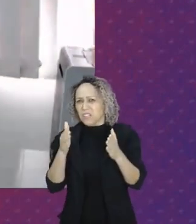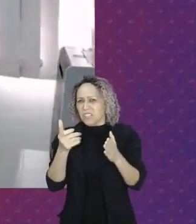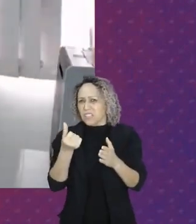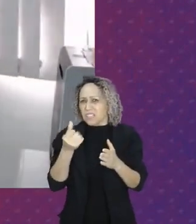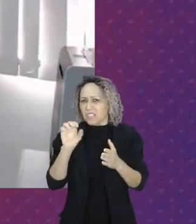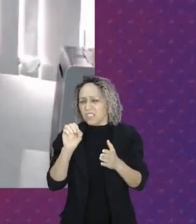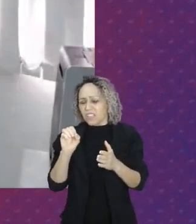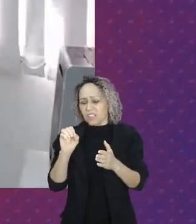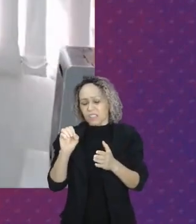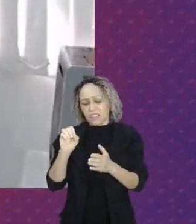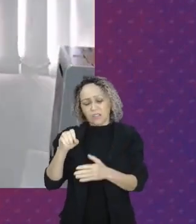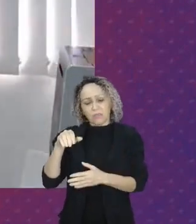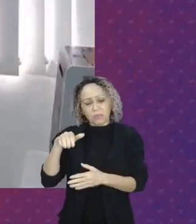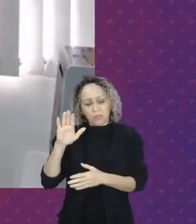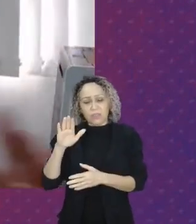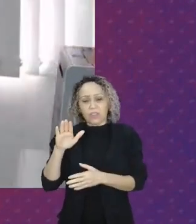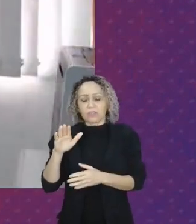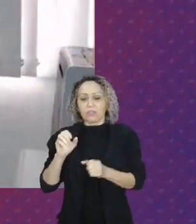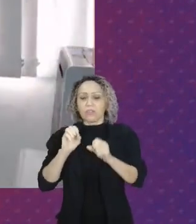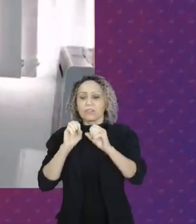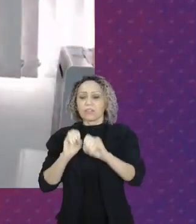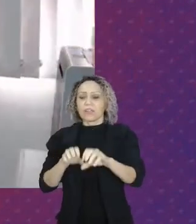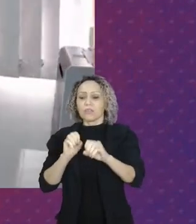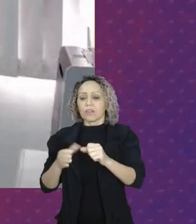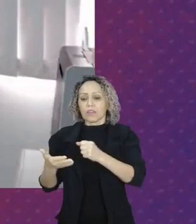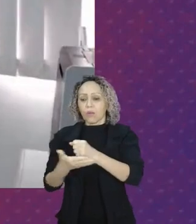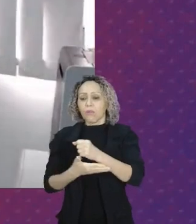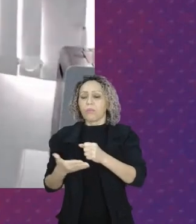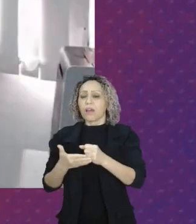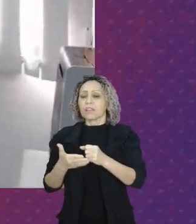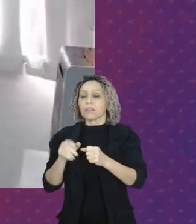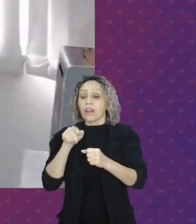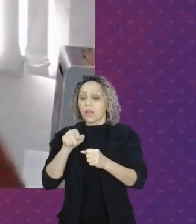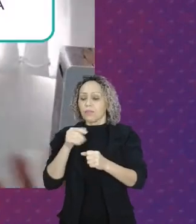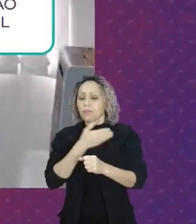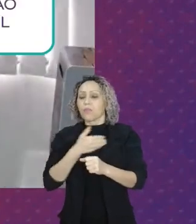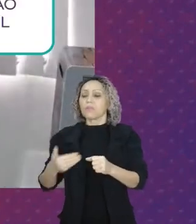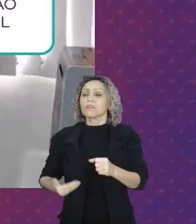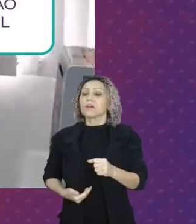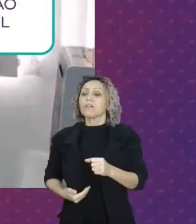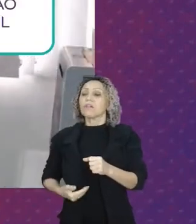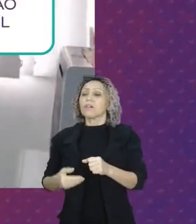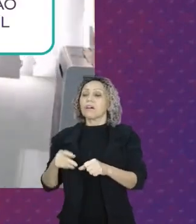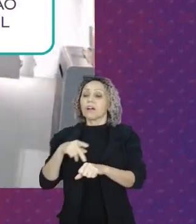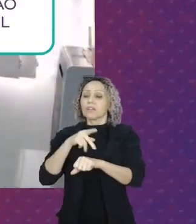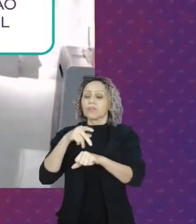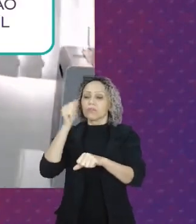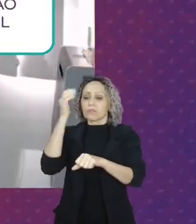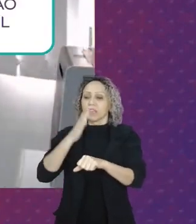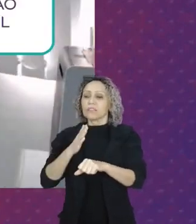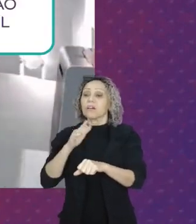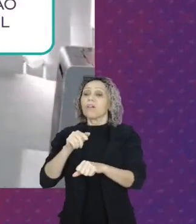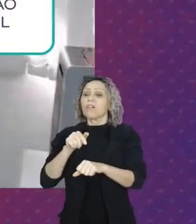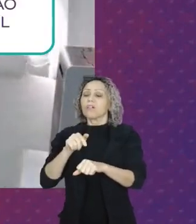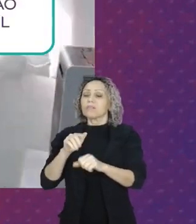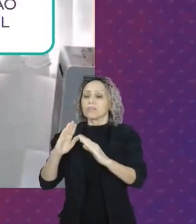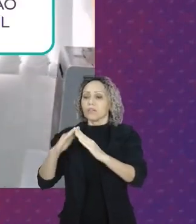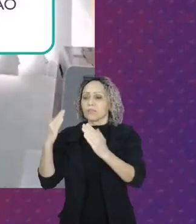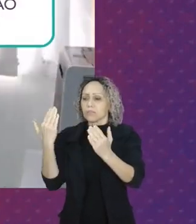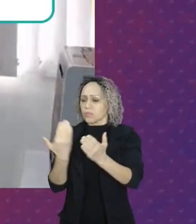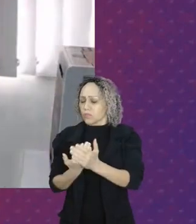das unidades de educação básica públicas hoje no país são escolas de educação infantil e